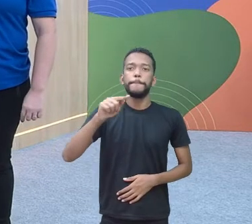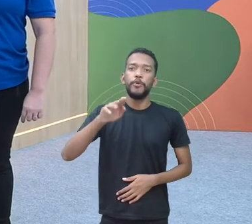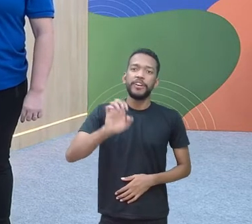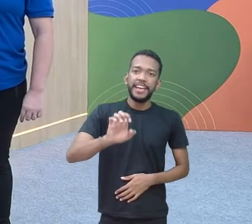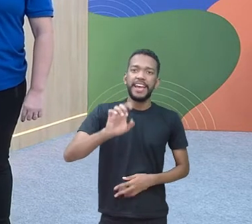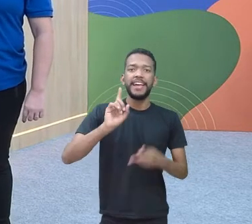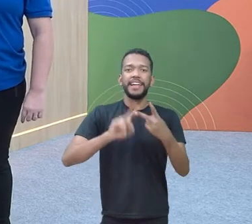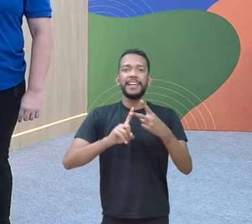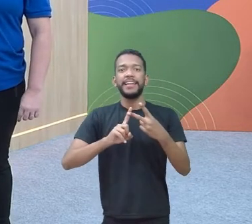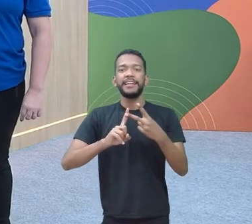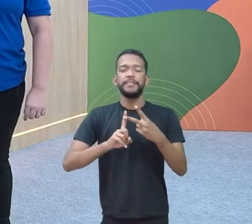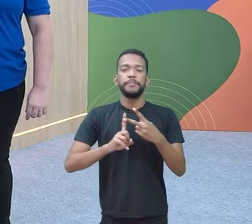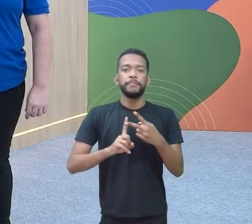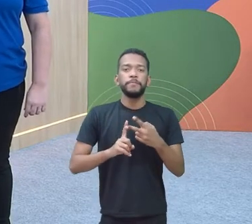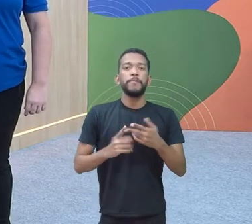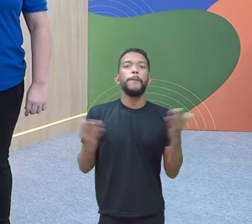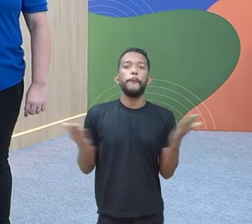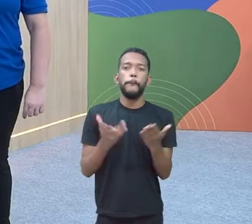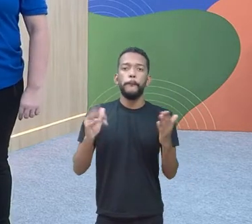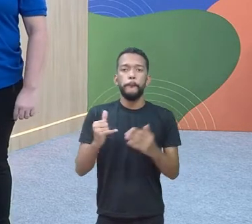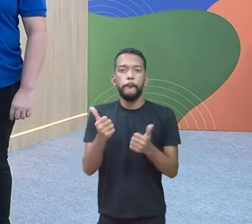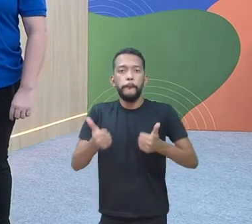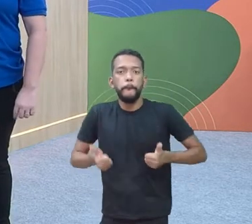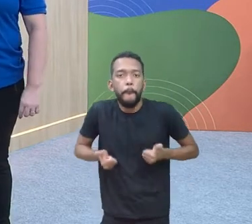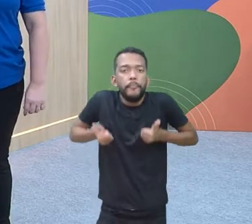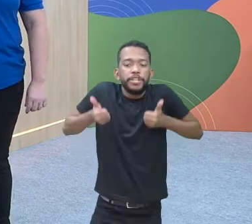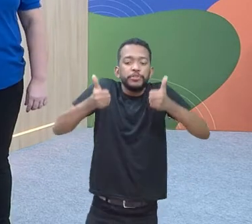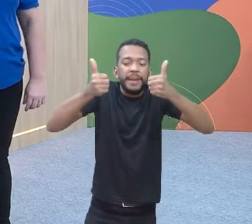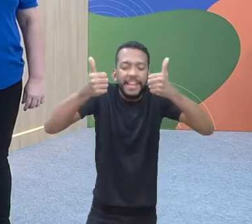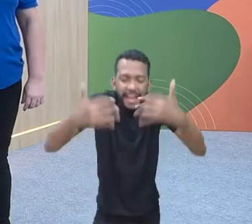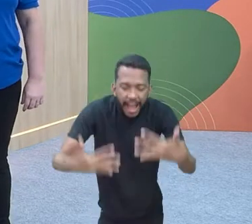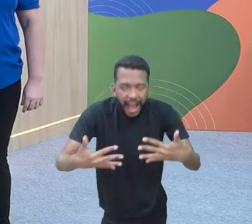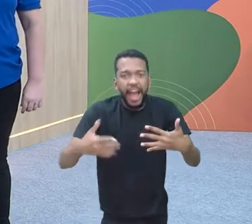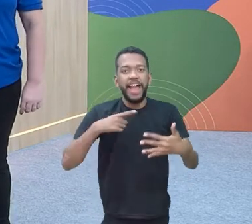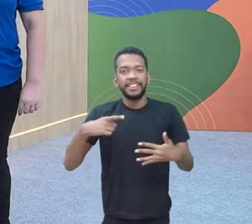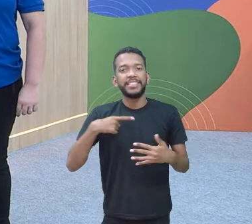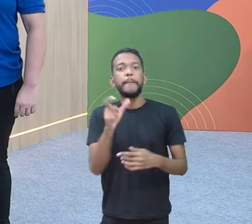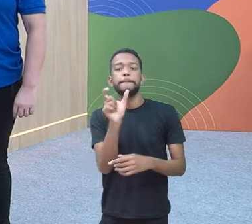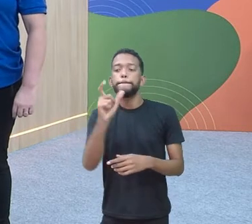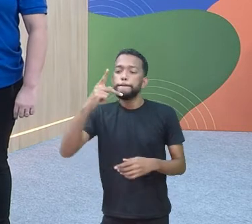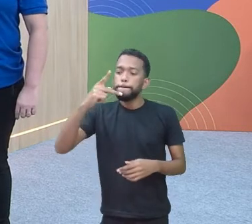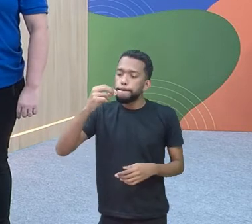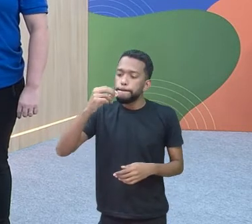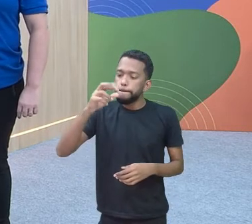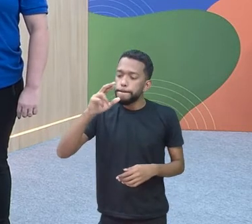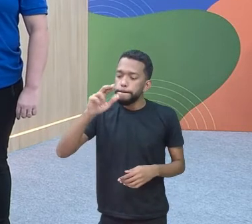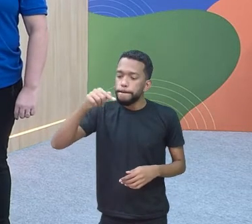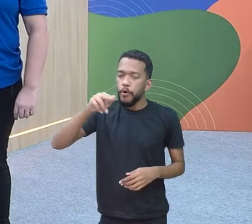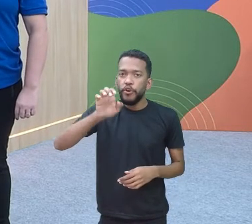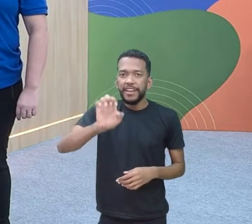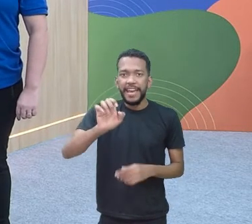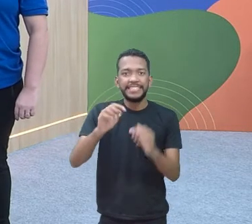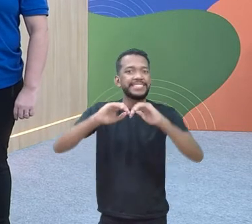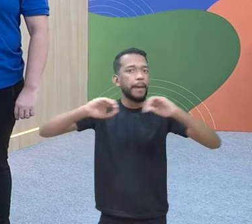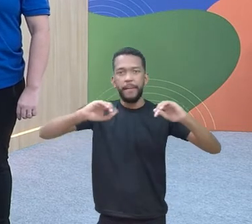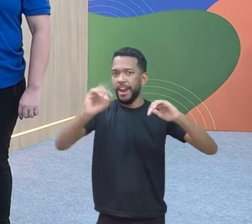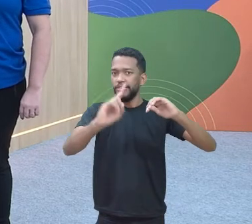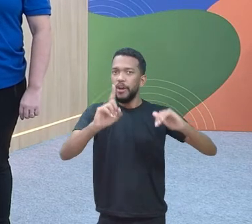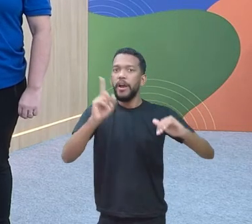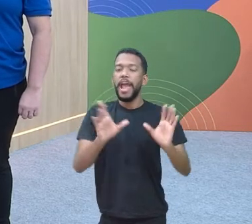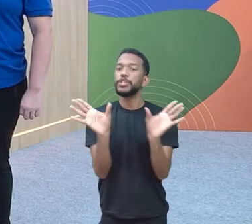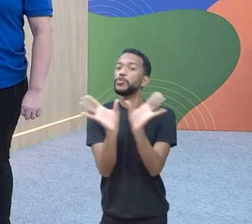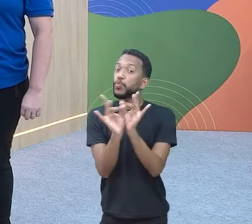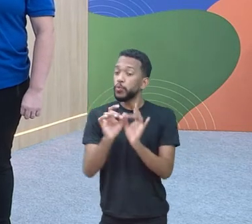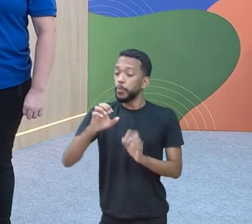porquê. Quando você vai falar, não é? Vai explicar algo para alguém, você não pode usar o porquê separado. É